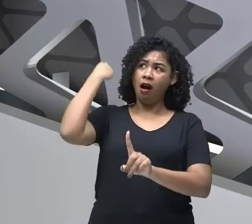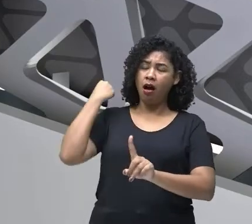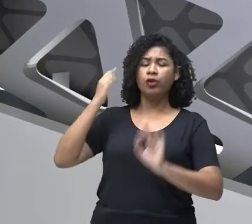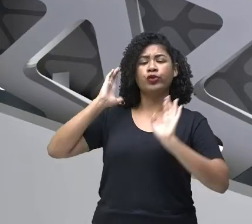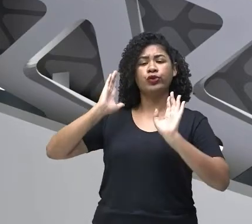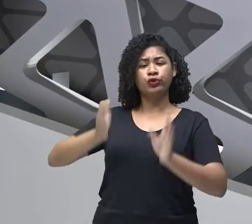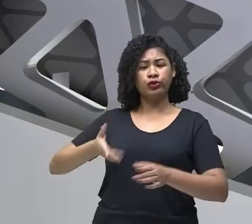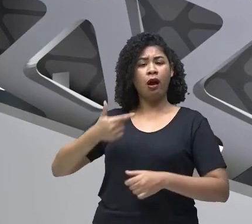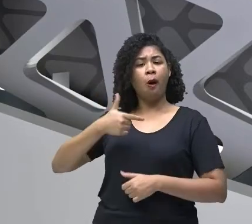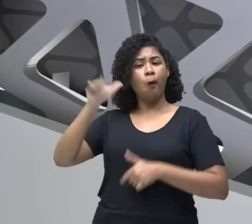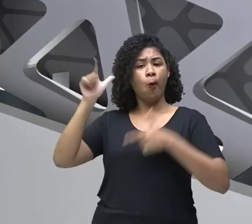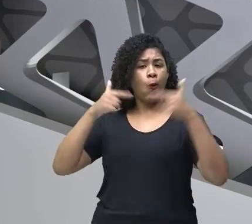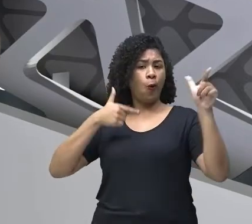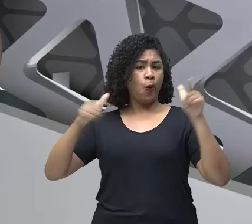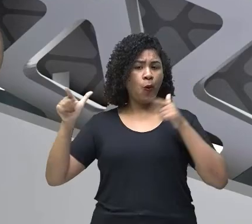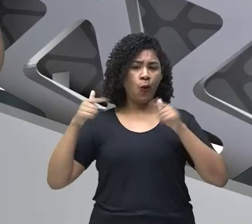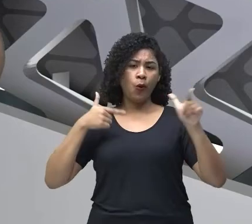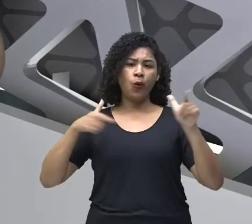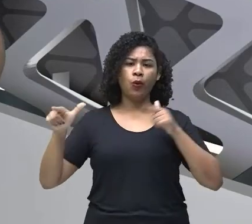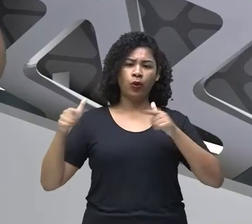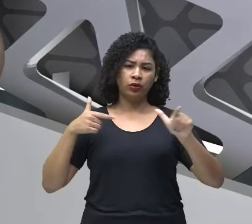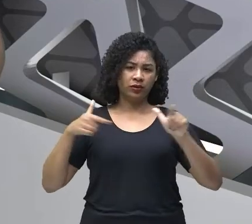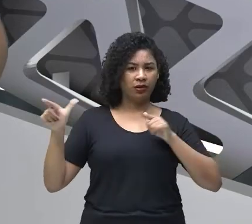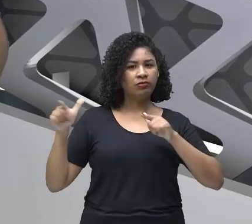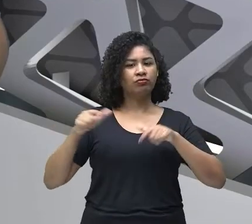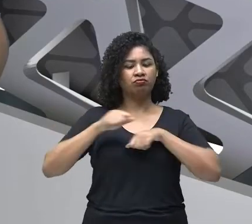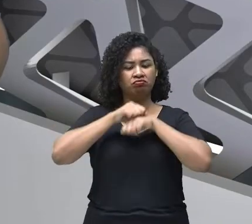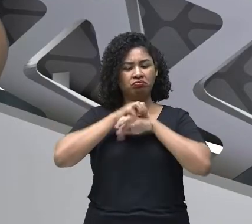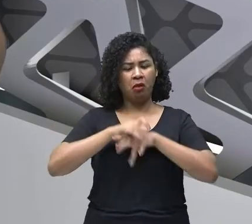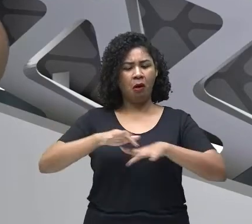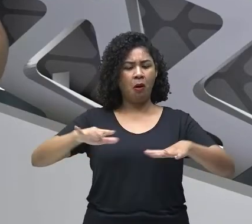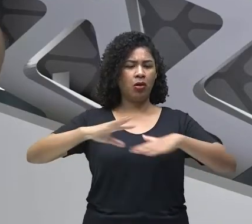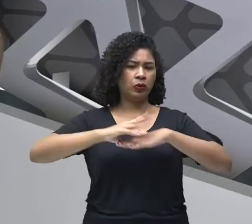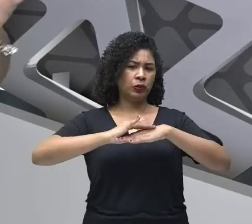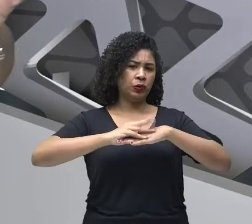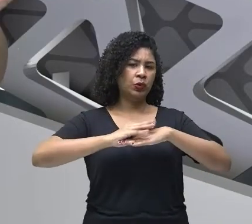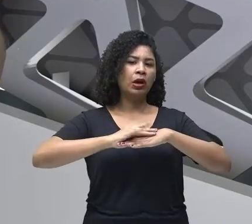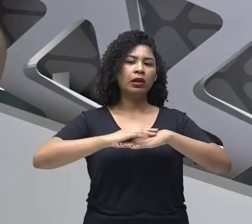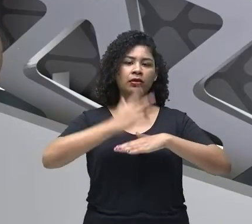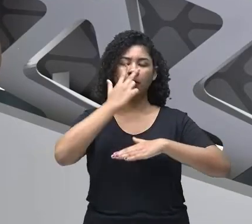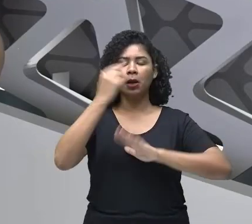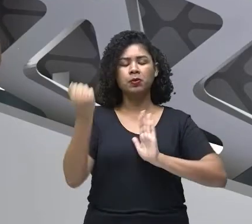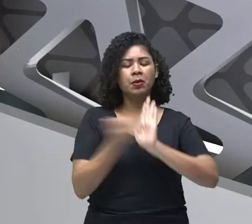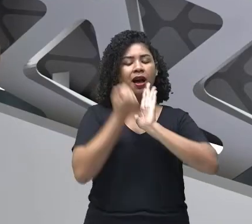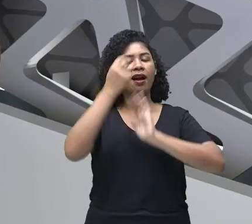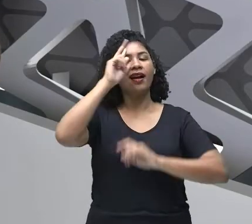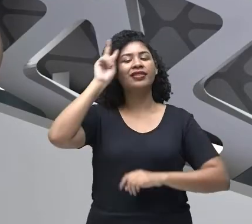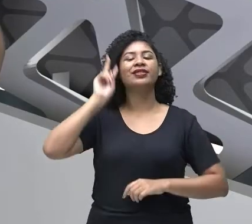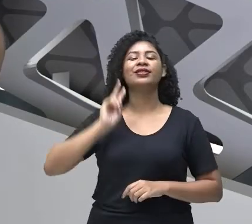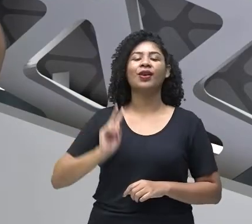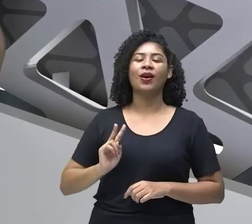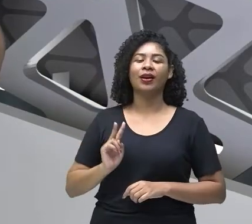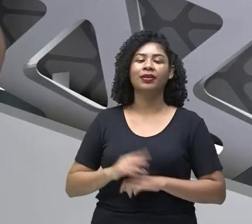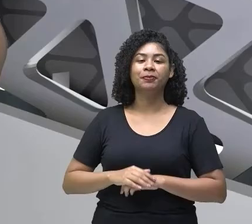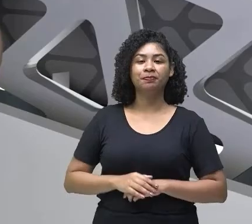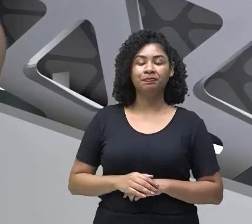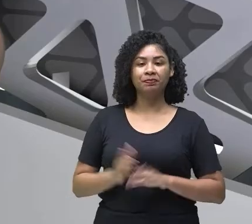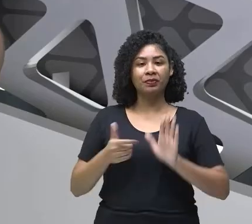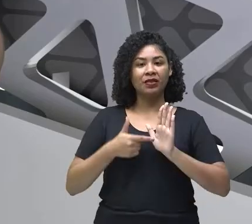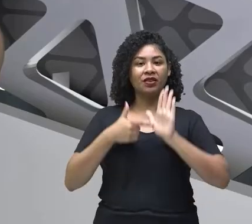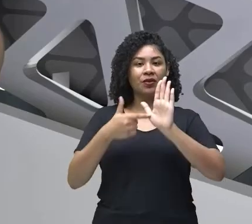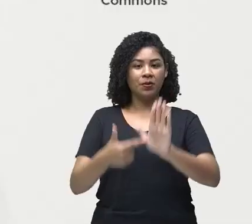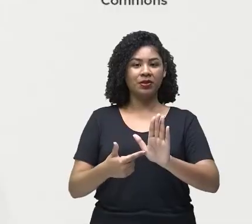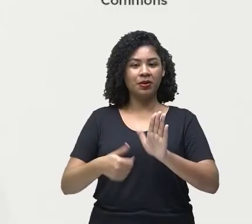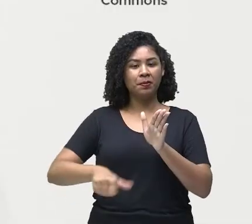humanidade outras epidemias que também marcaram a nossa história. E eu trouxe algumas para vocês. Vamos ver